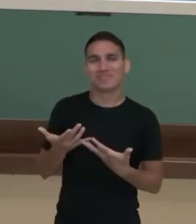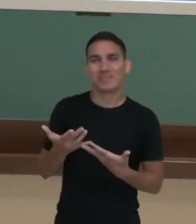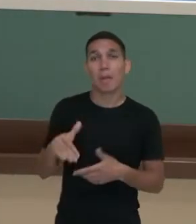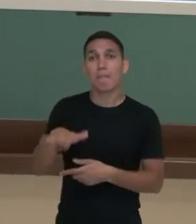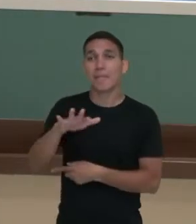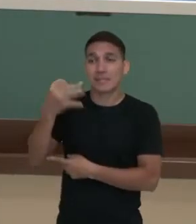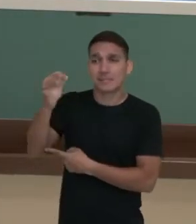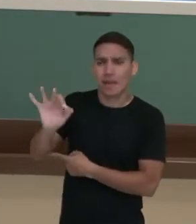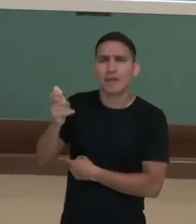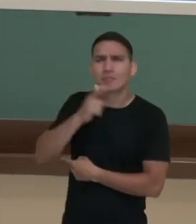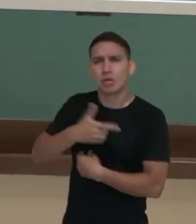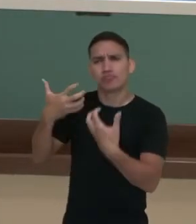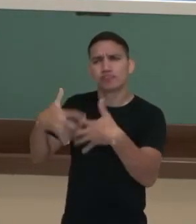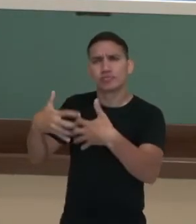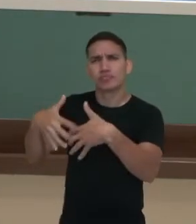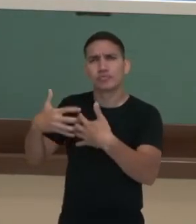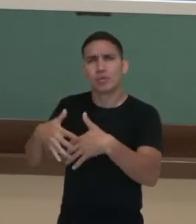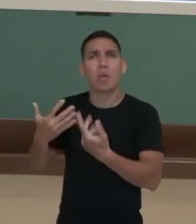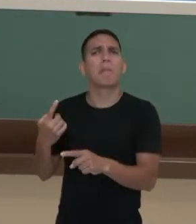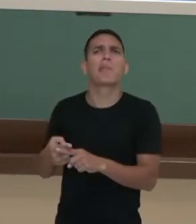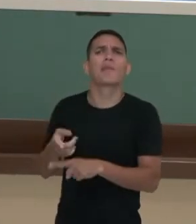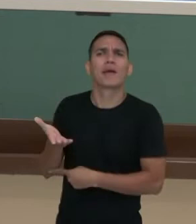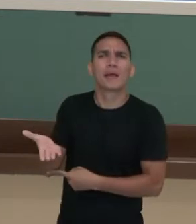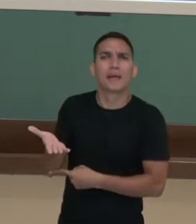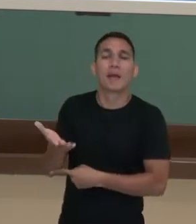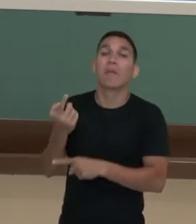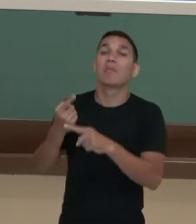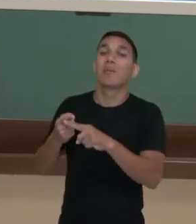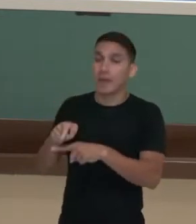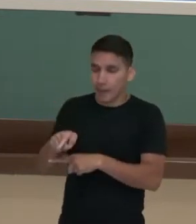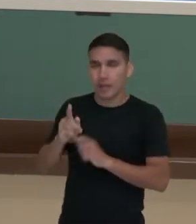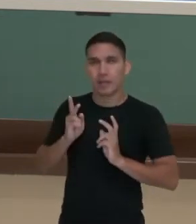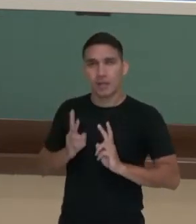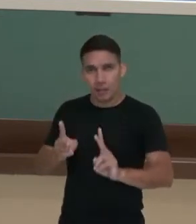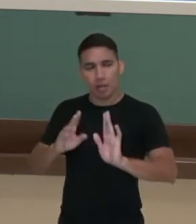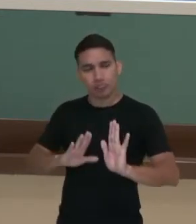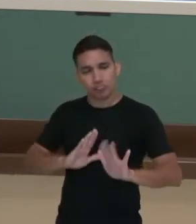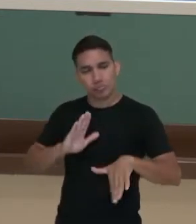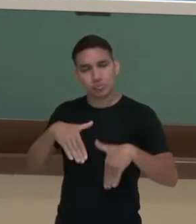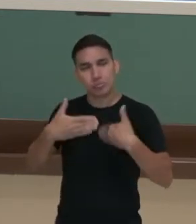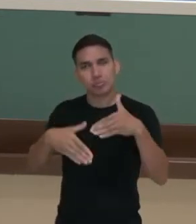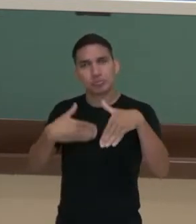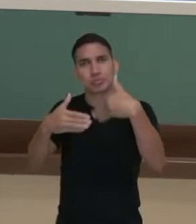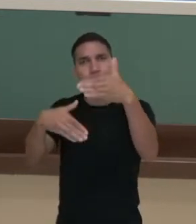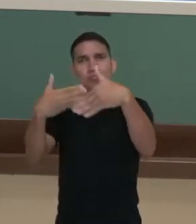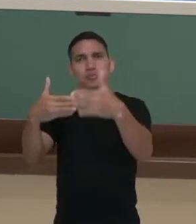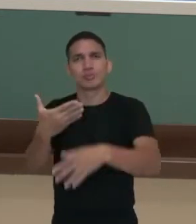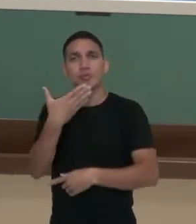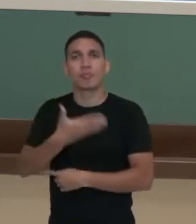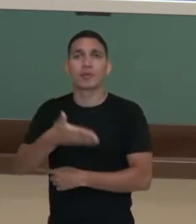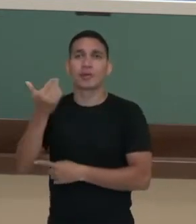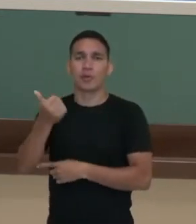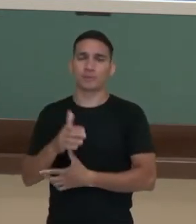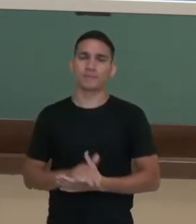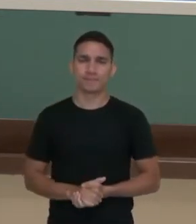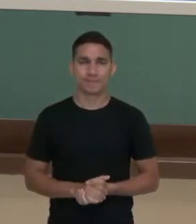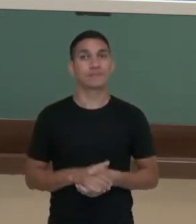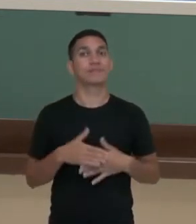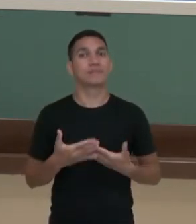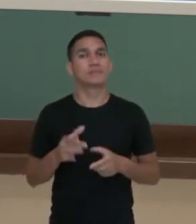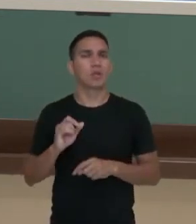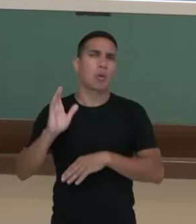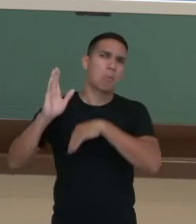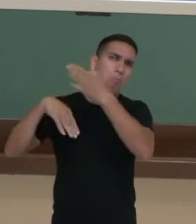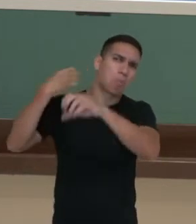que os outros. Por quê? Porque esses dispositivos ainda estão em desenvolvimento, tá? Nos